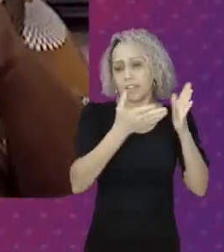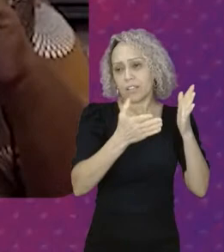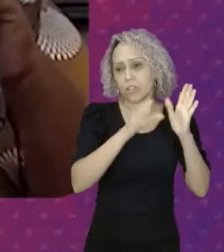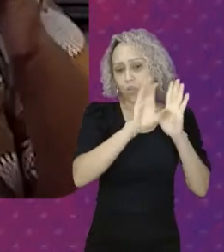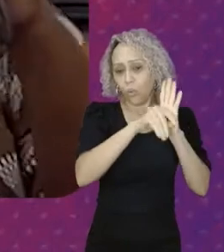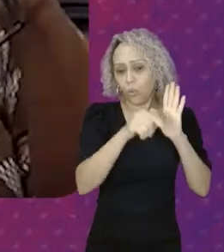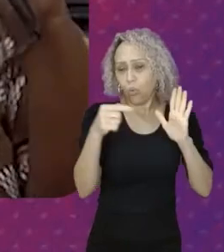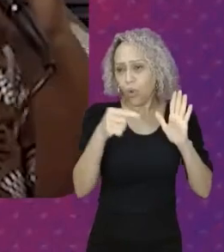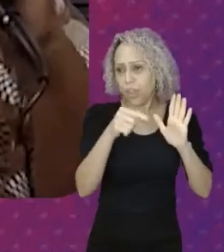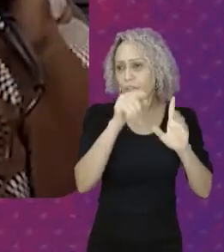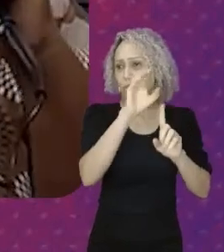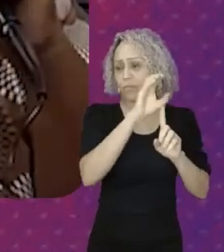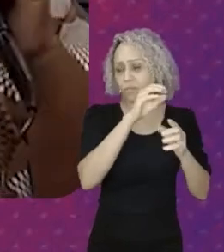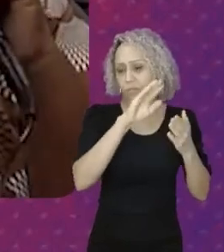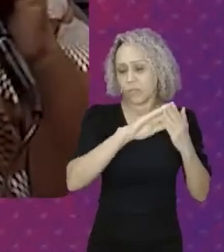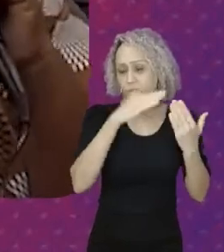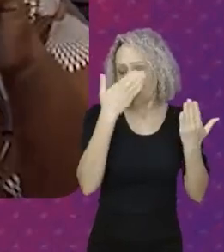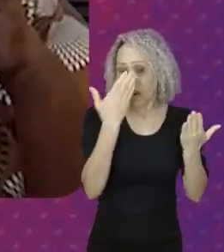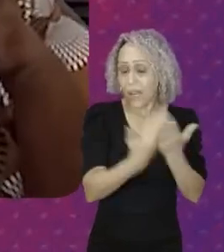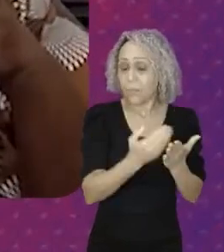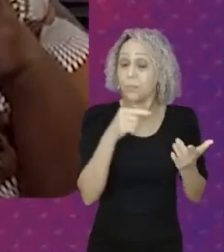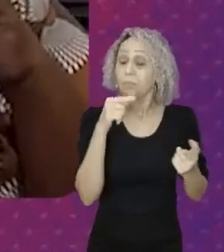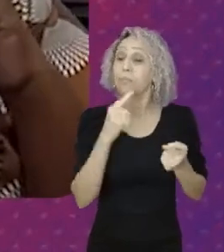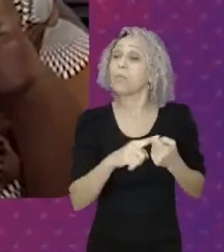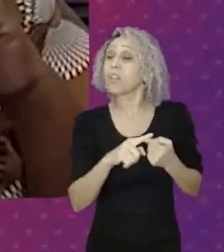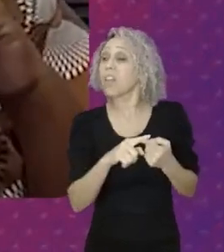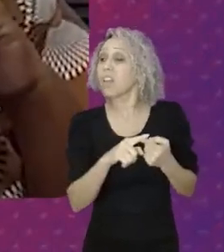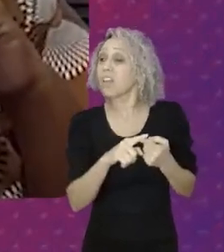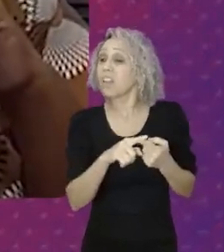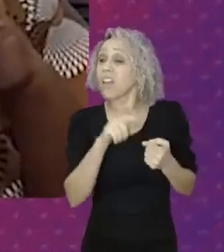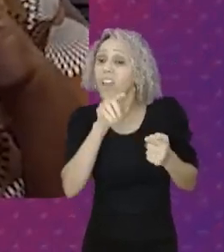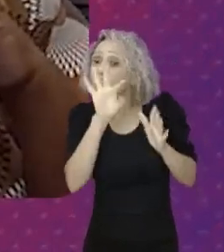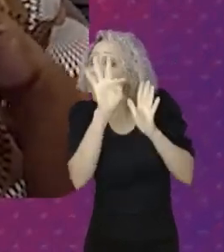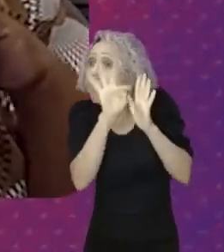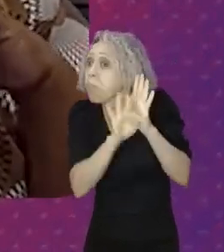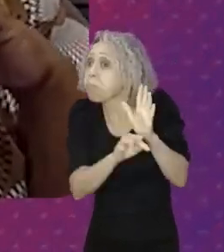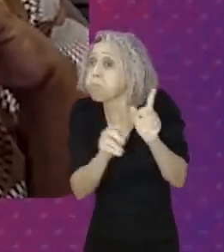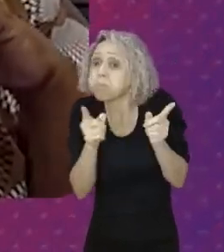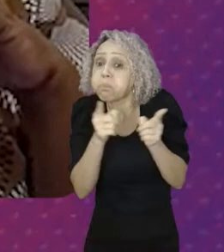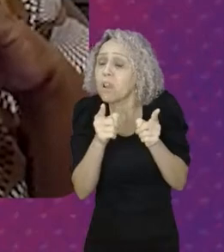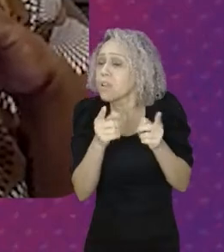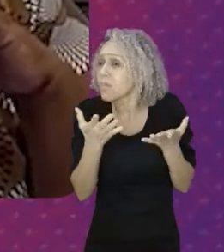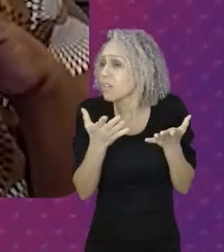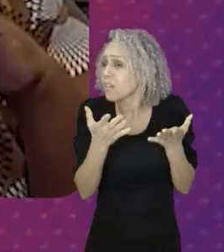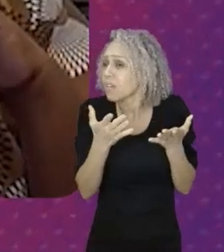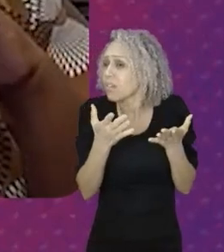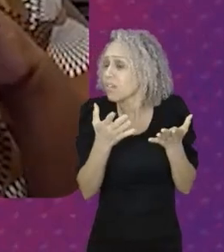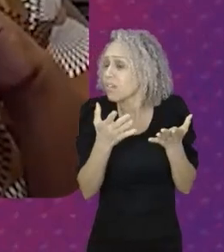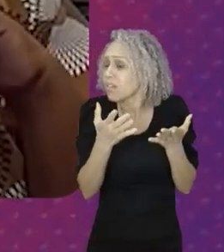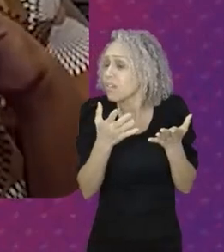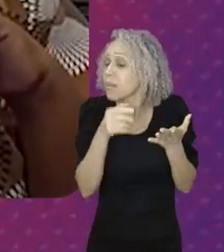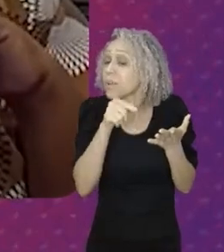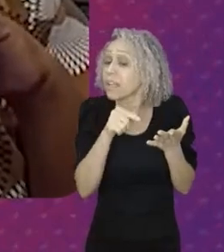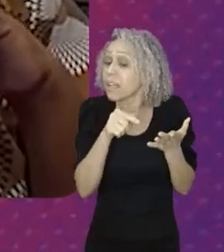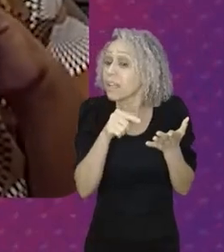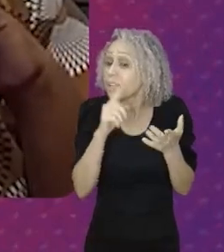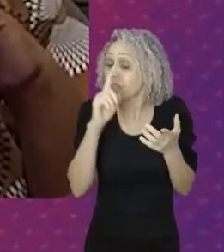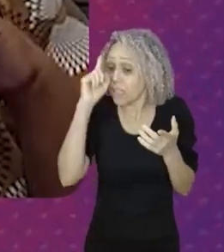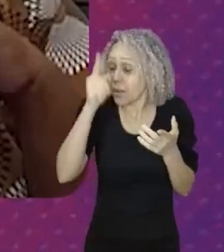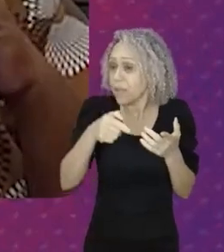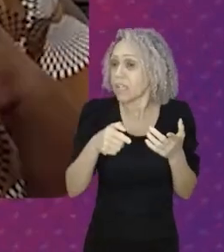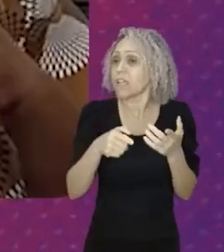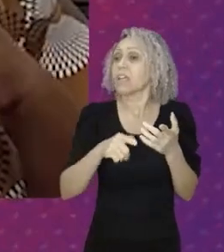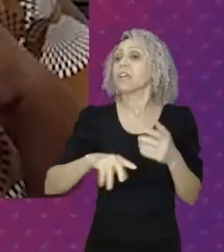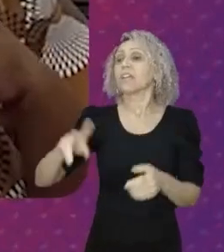negra, celebrando Zumbi dos Palmares. É só isso o texto da lei. Né? Posteriormente, nós vamos ter uma resolução